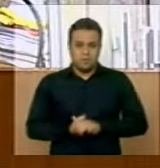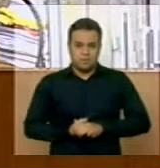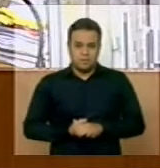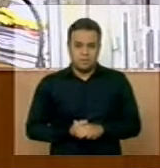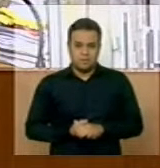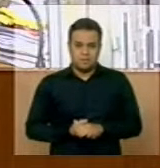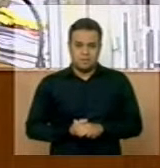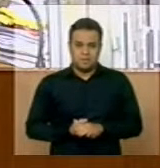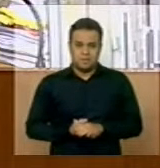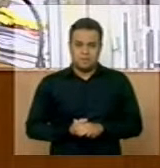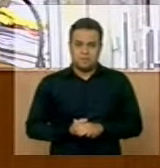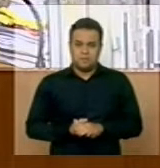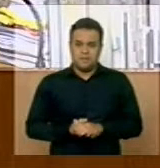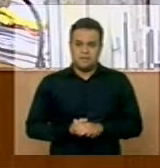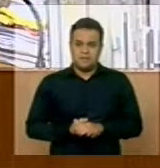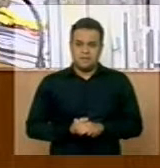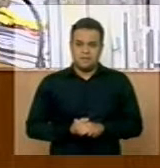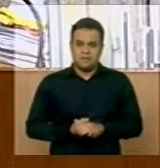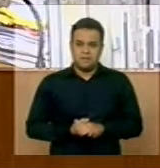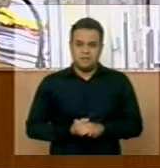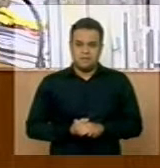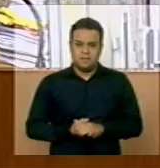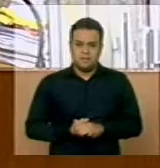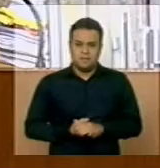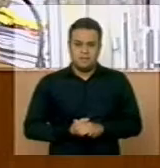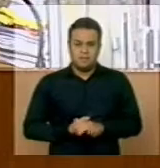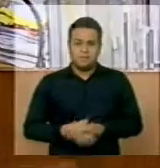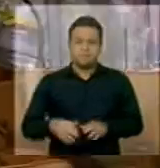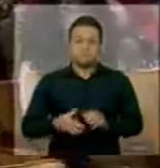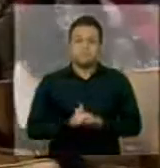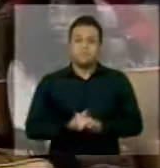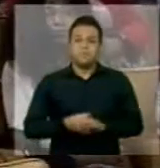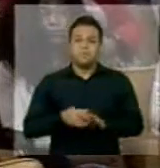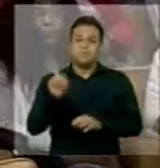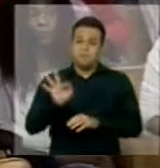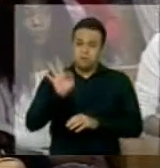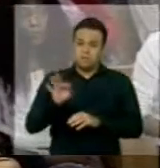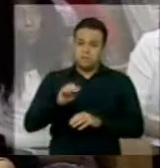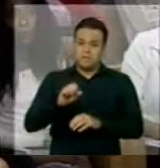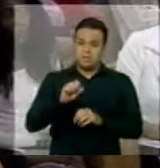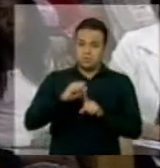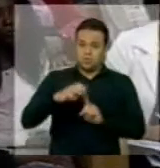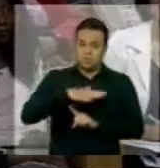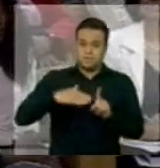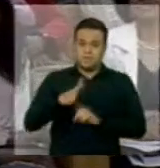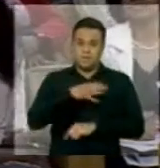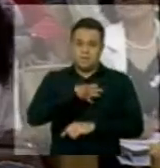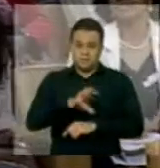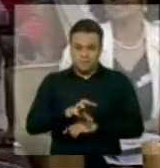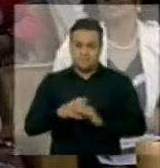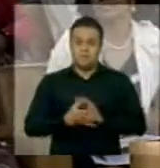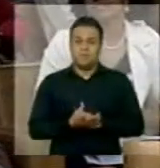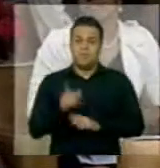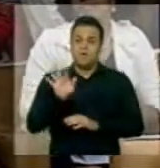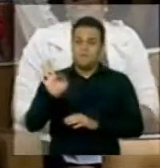presentes neste plenário, graduandos das seguintes instituições de ensino: Faculdade Social da Bahia, Salvador,